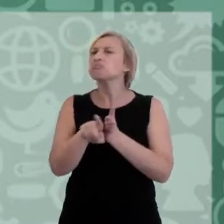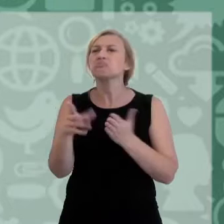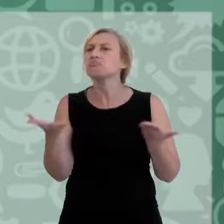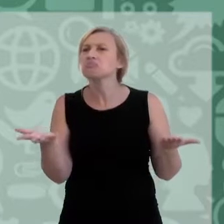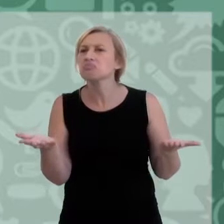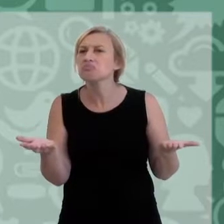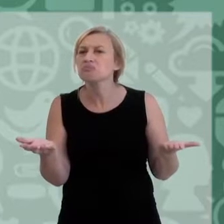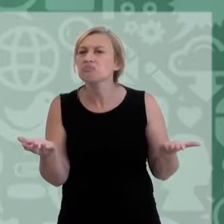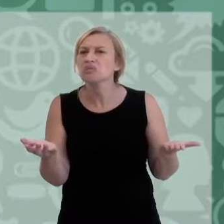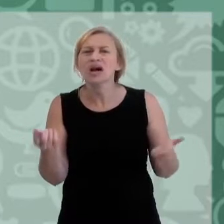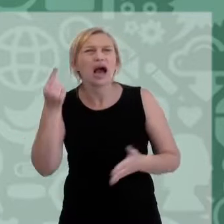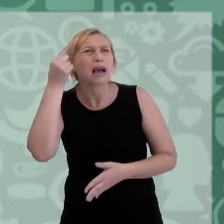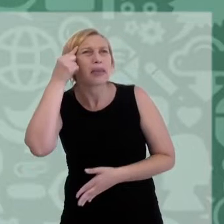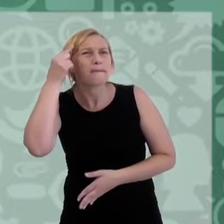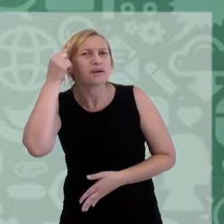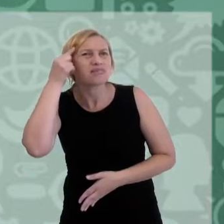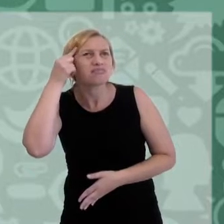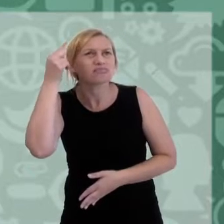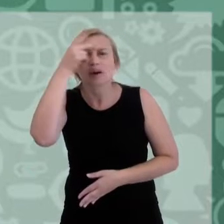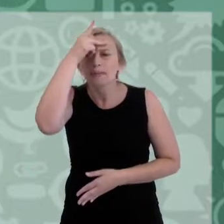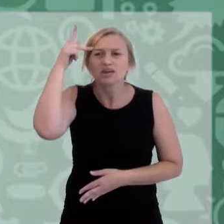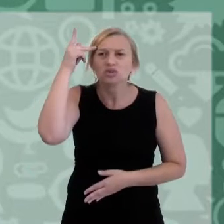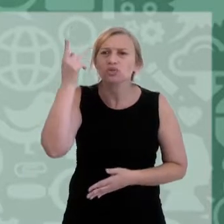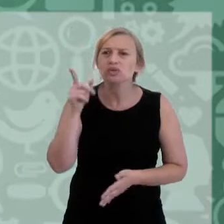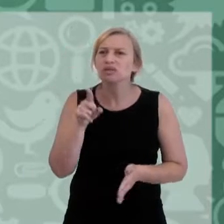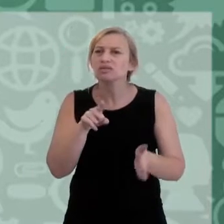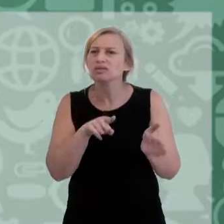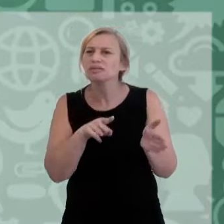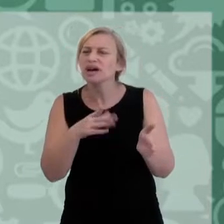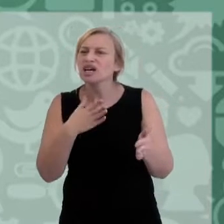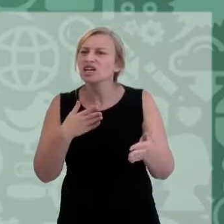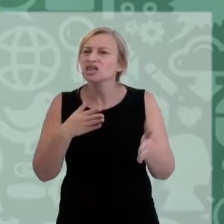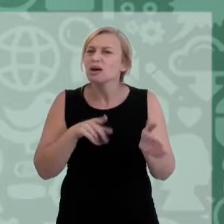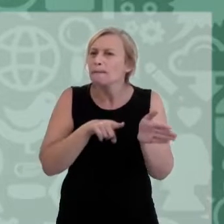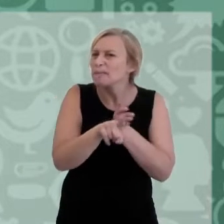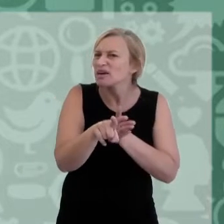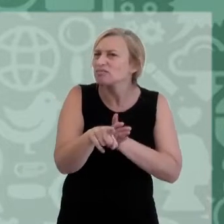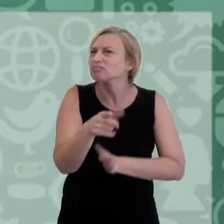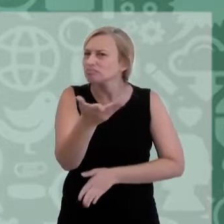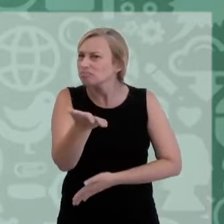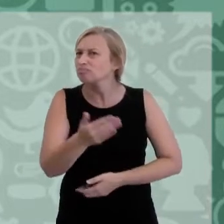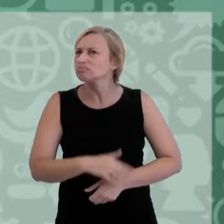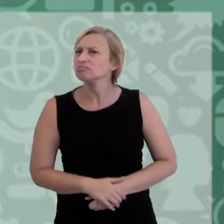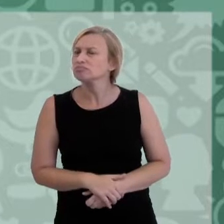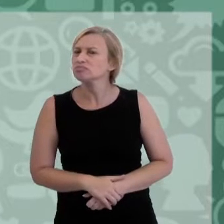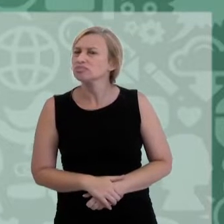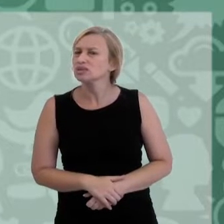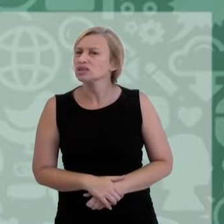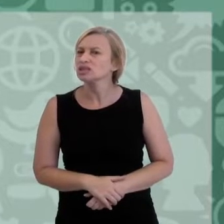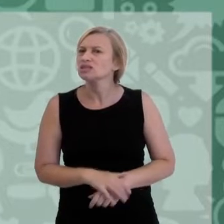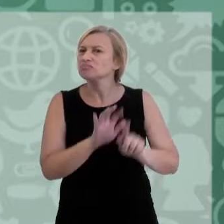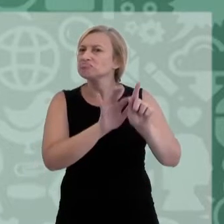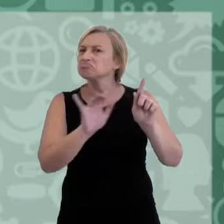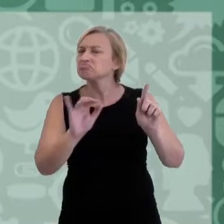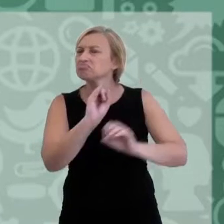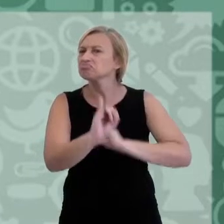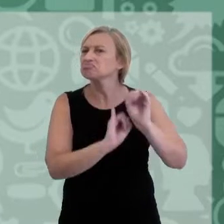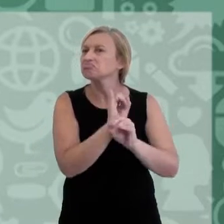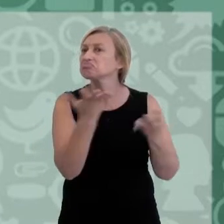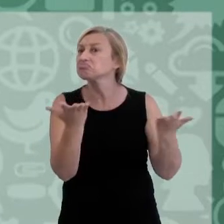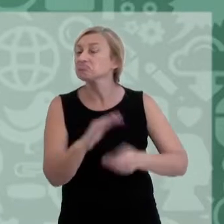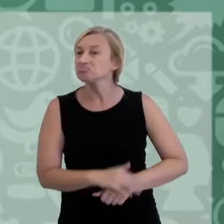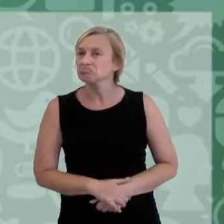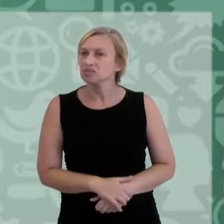dessa pergunta, né? O que pode estar passando na cabeça dessas pessoas para chegarem ao ponto de fazer essa pergunta na